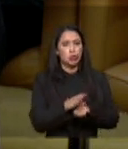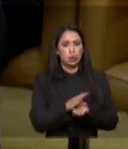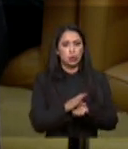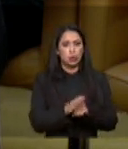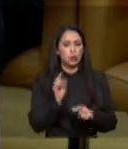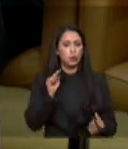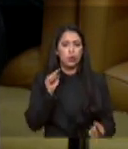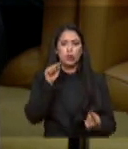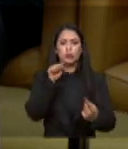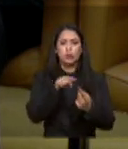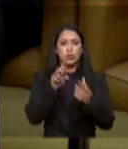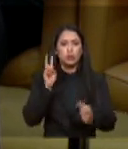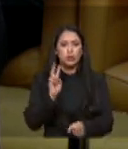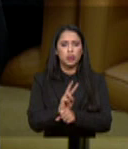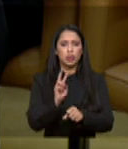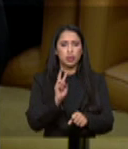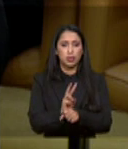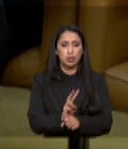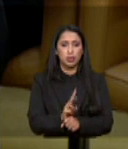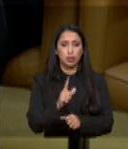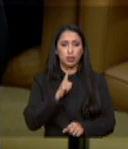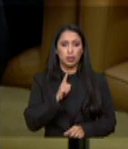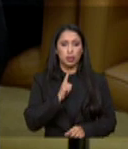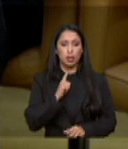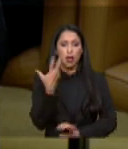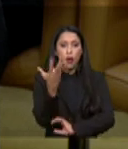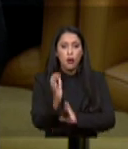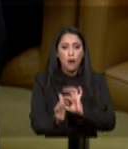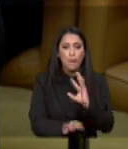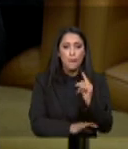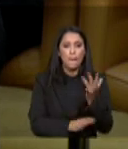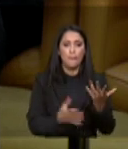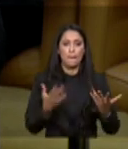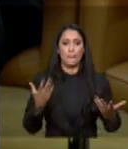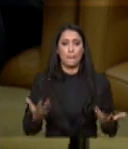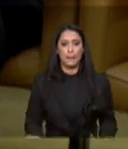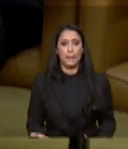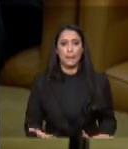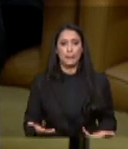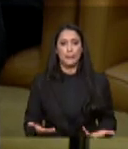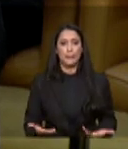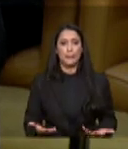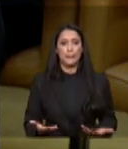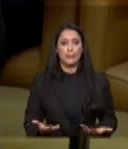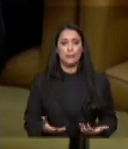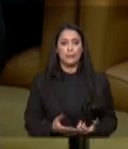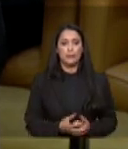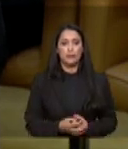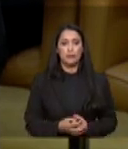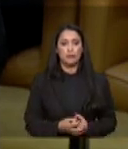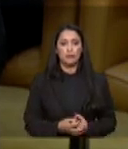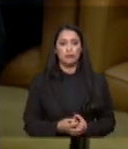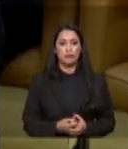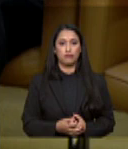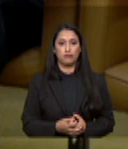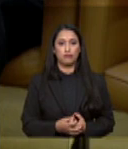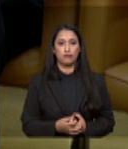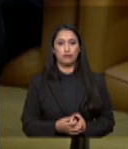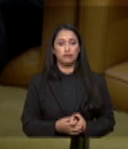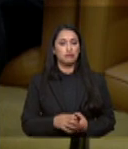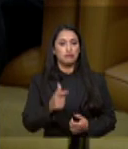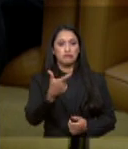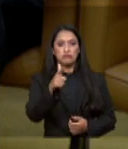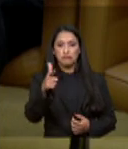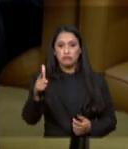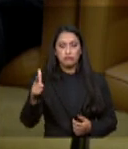da finalidade protetiva de seus atos relativos ao meio ambiente. Sobre a forma e a finalidade, não há